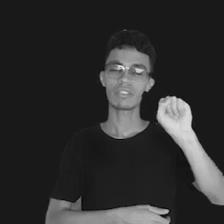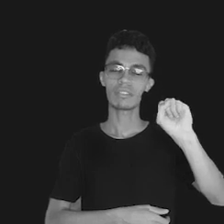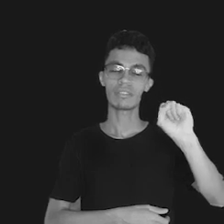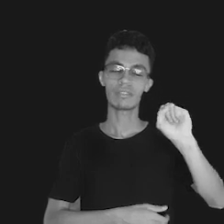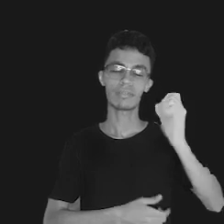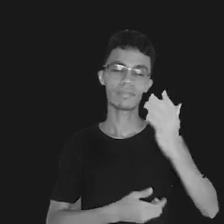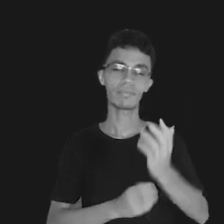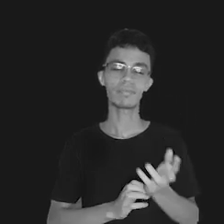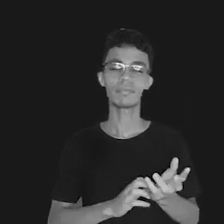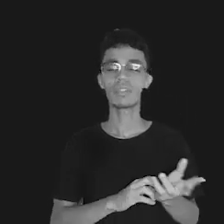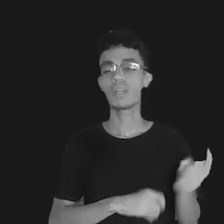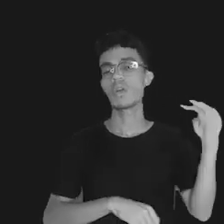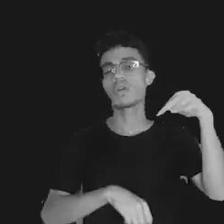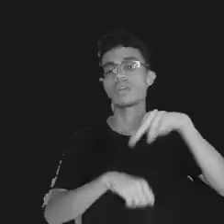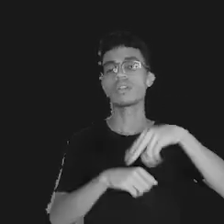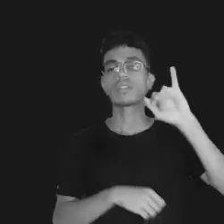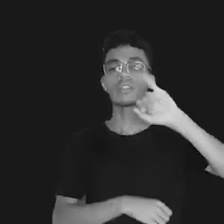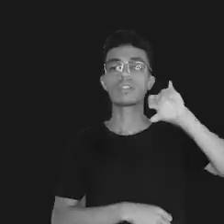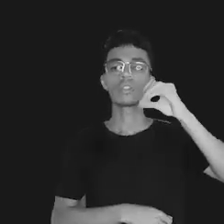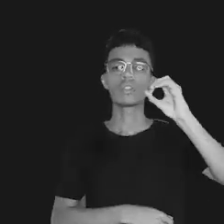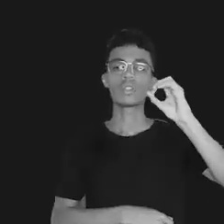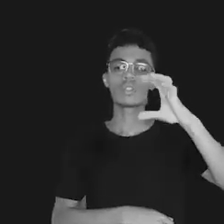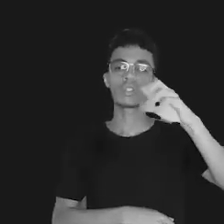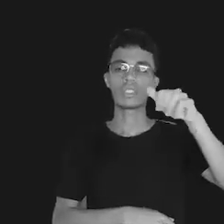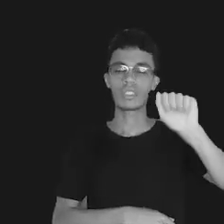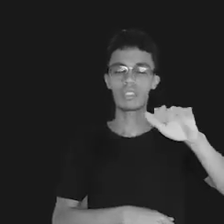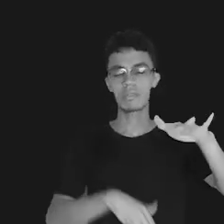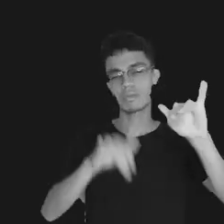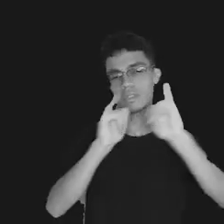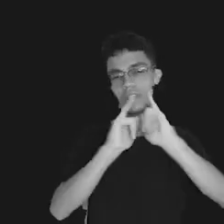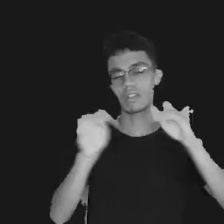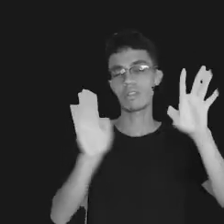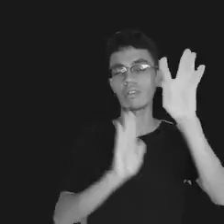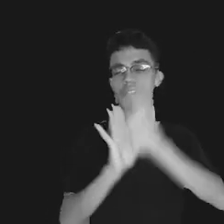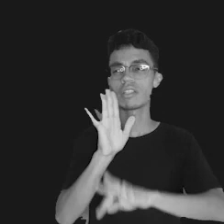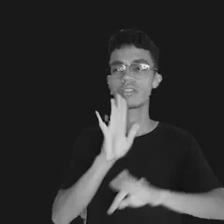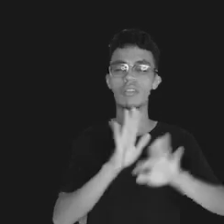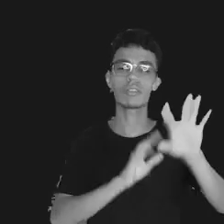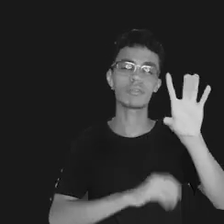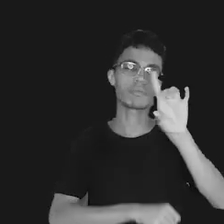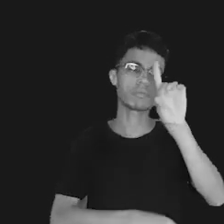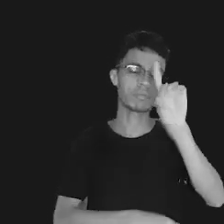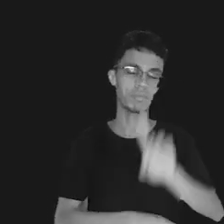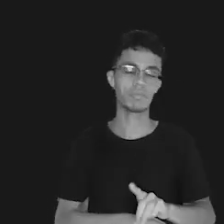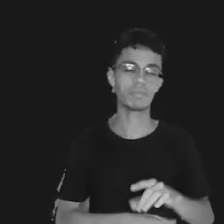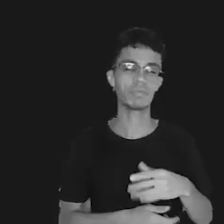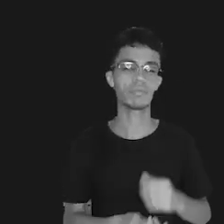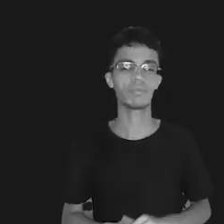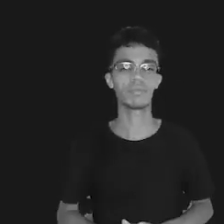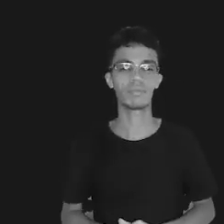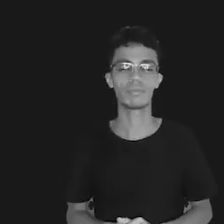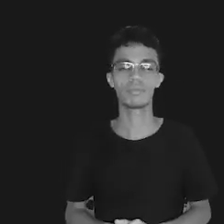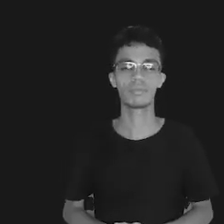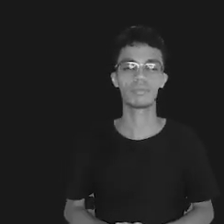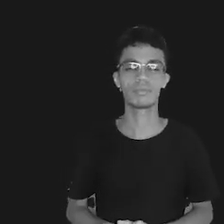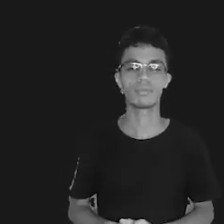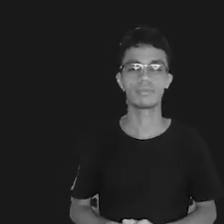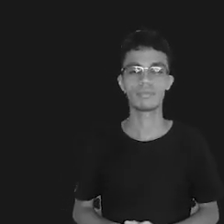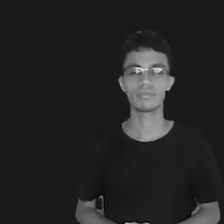passar agora a bola para o Joca comentar sobre esse texto, sobre a direção, enfim.